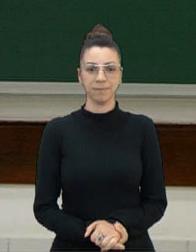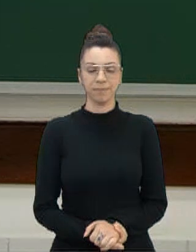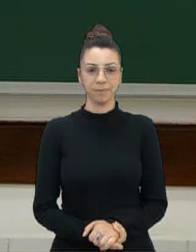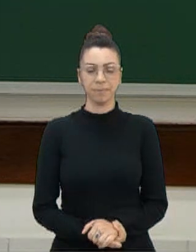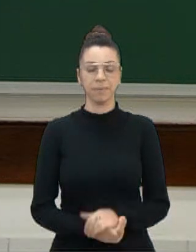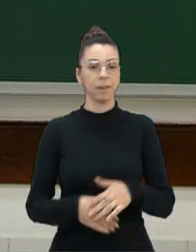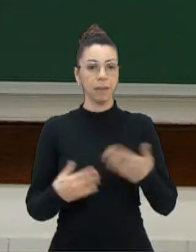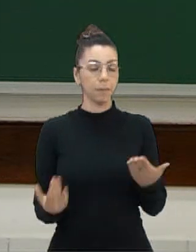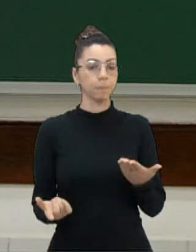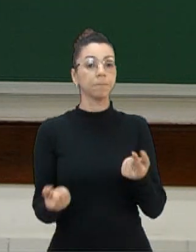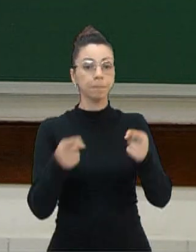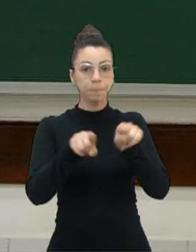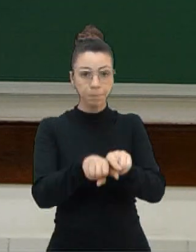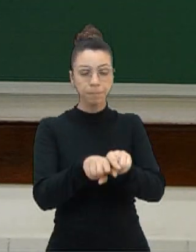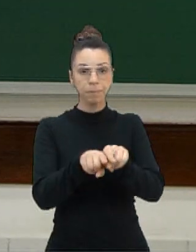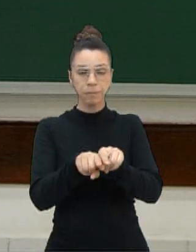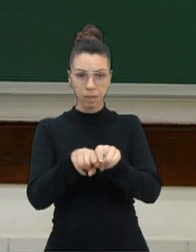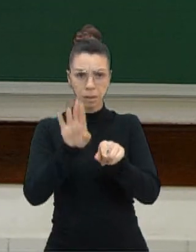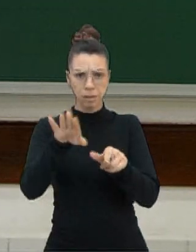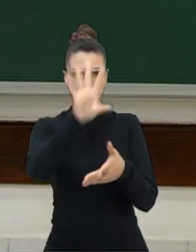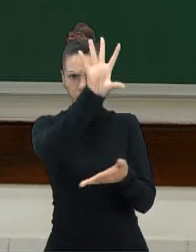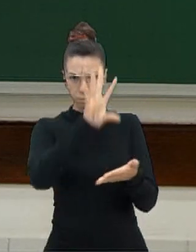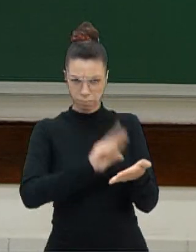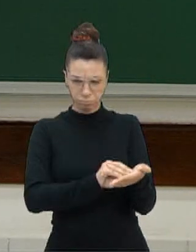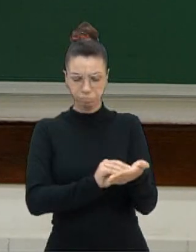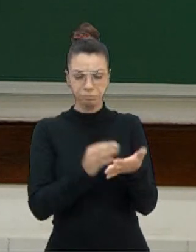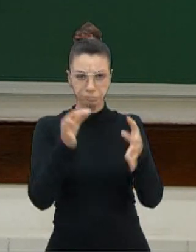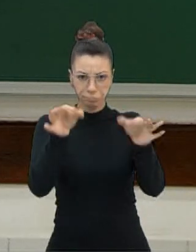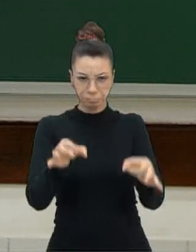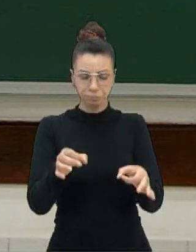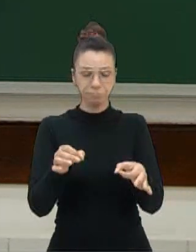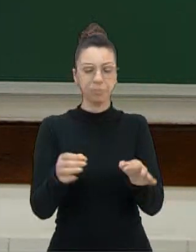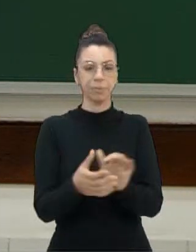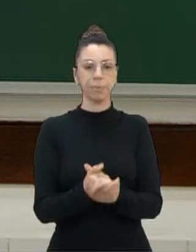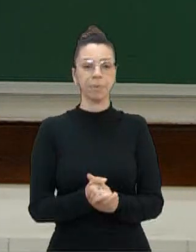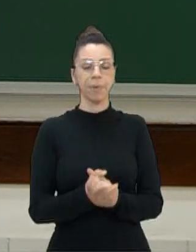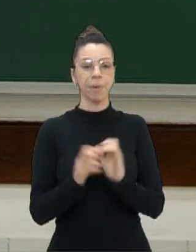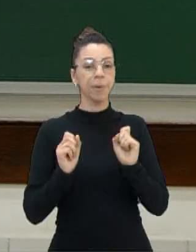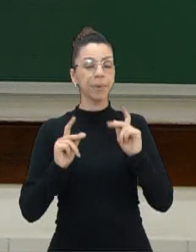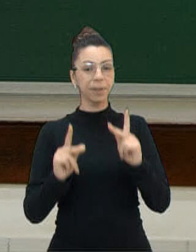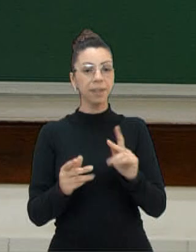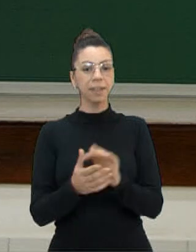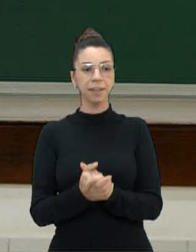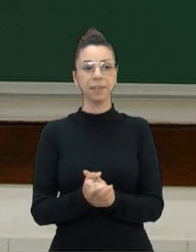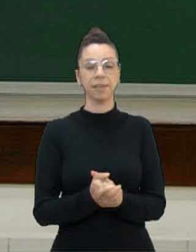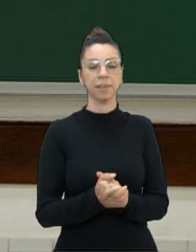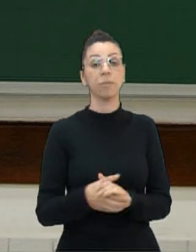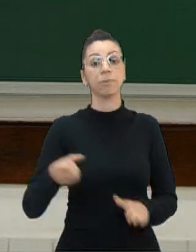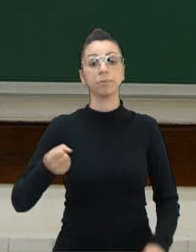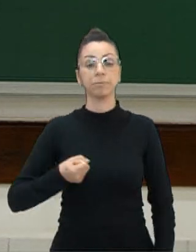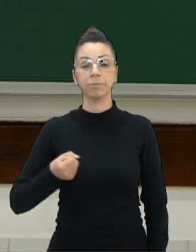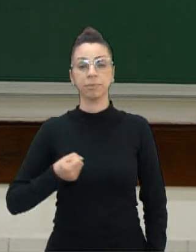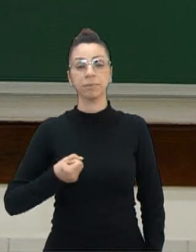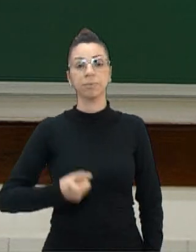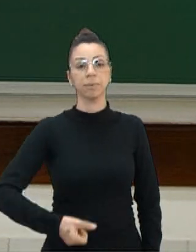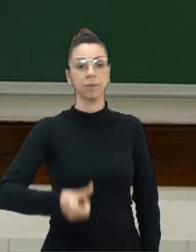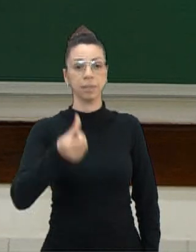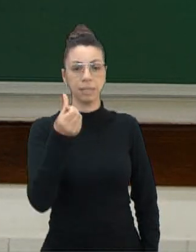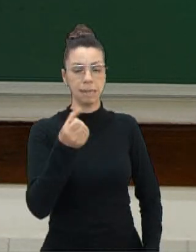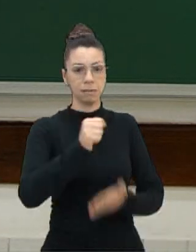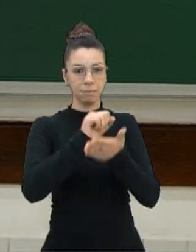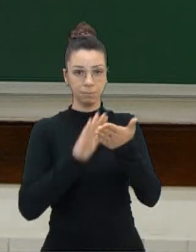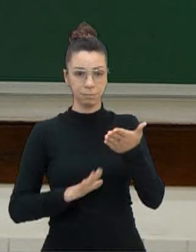Então, volvemos, fizeram a anotação direitinho? Beleza. Vamos ao exercício número 6, a reflexão